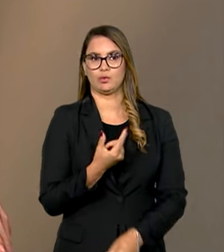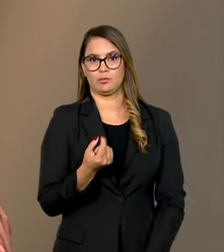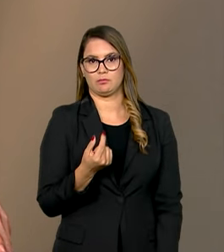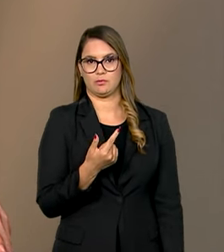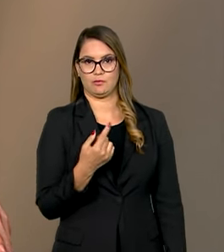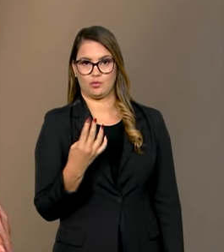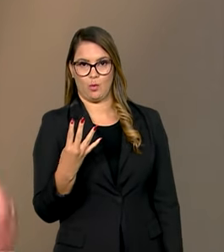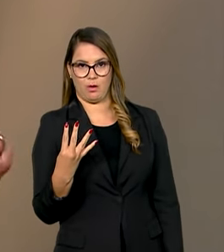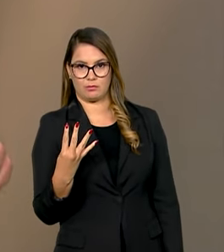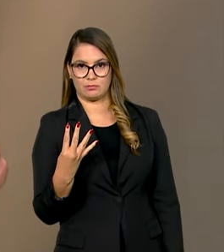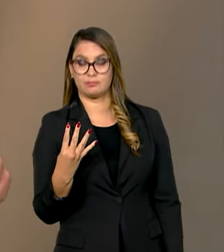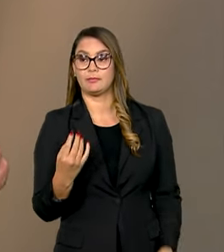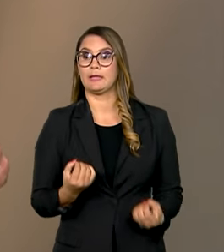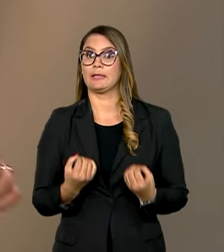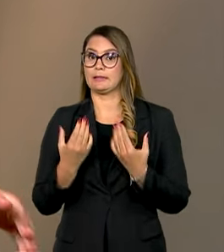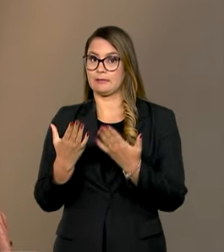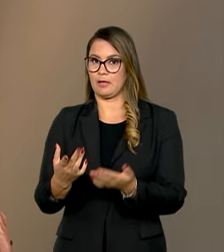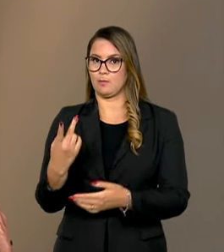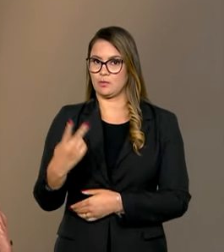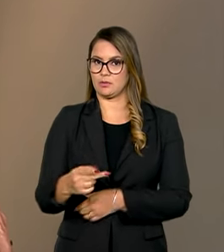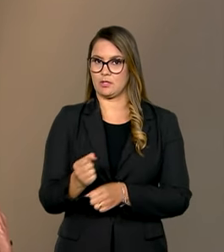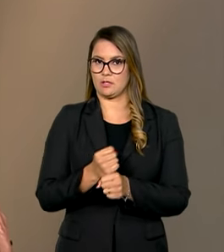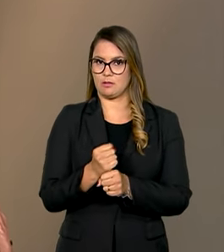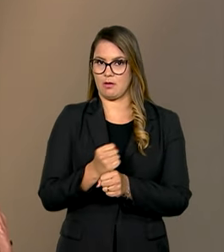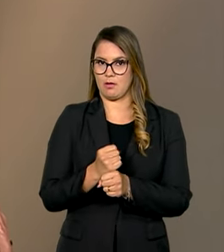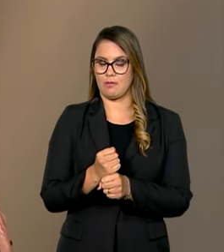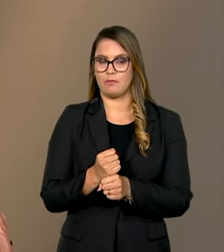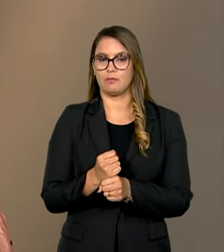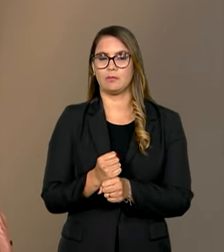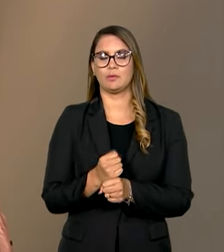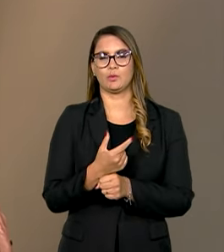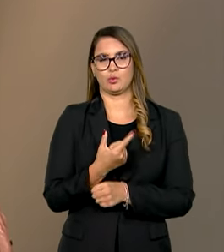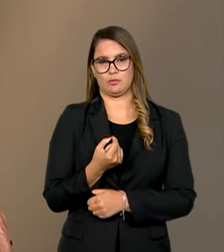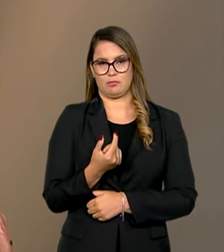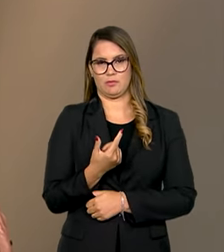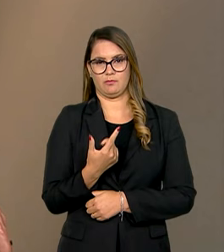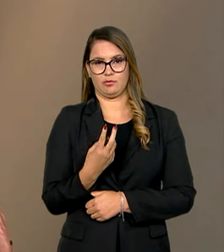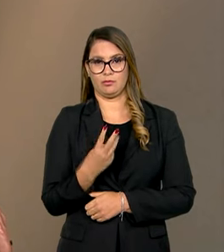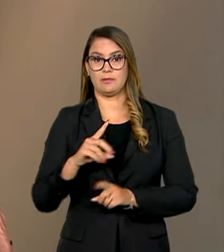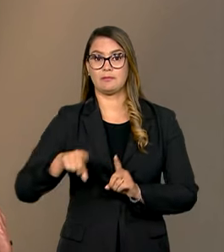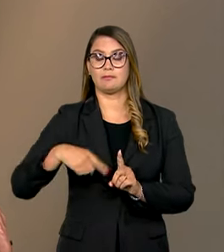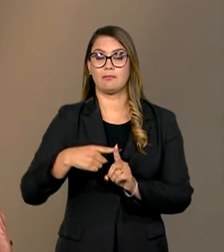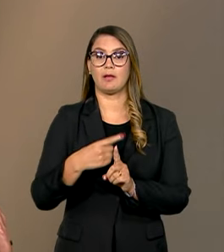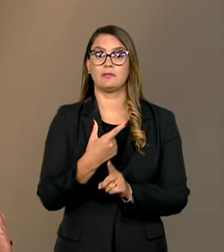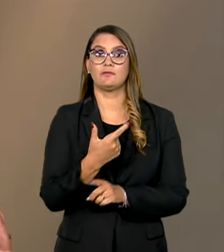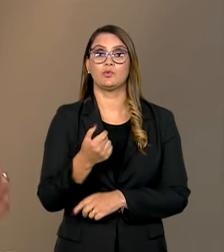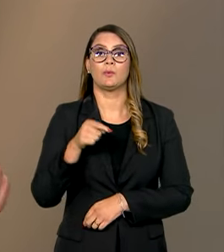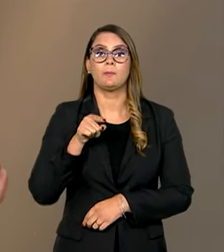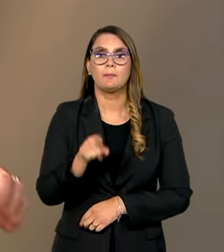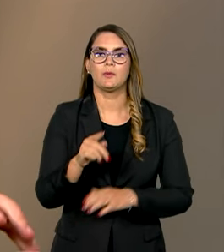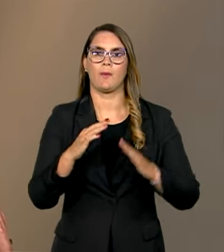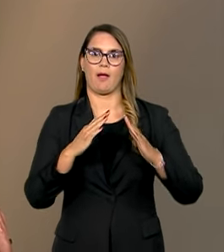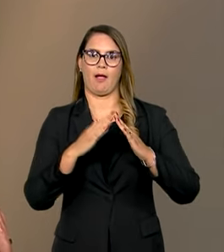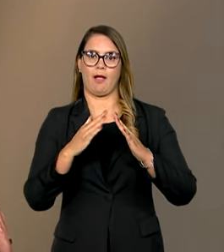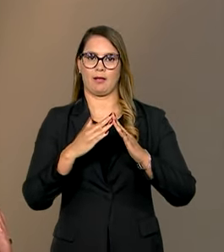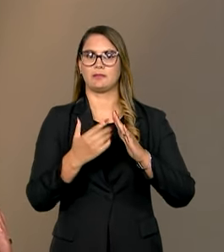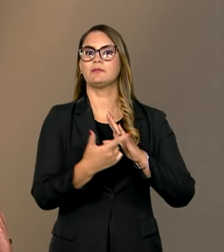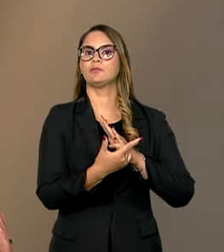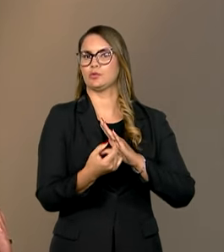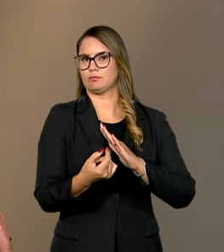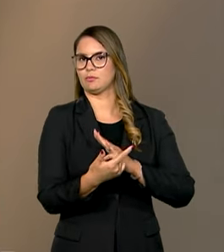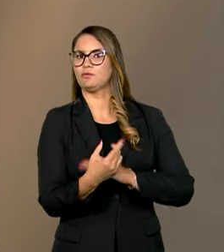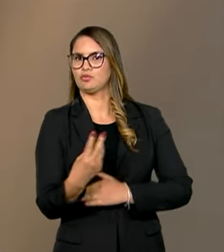2024. Nós entregamos, nesse ano de 2023, mais de 21 mil unidades habitacionais, só no ano de